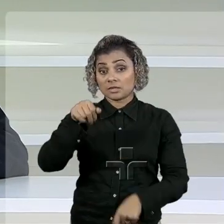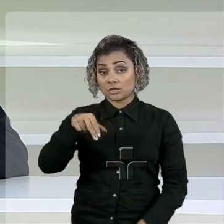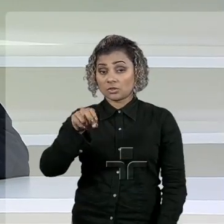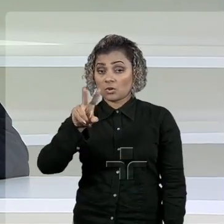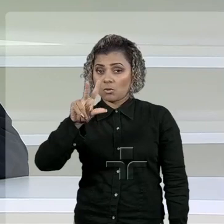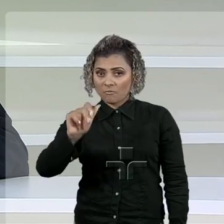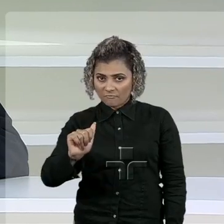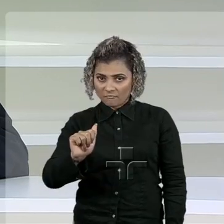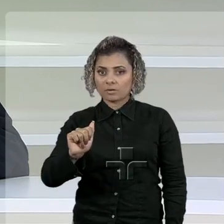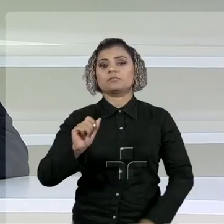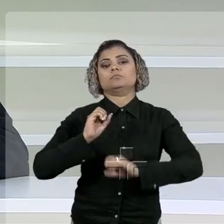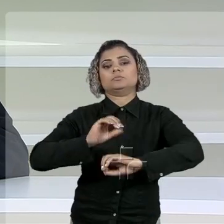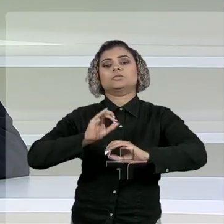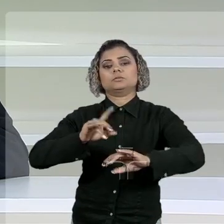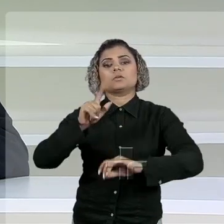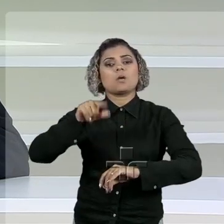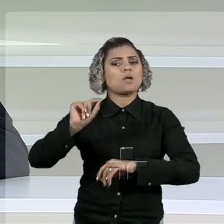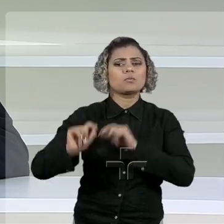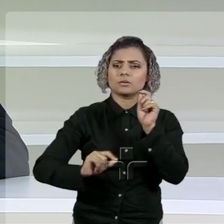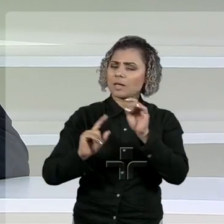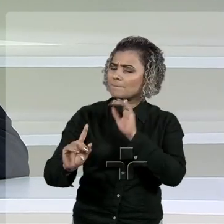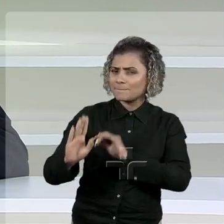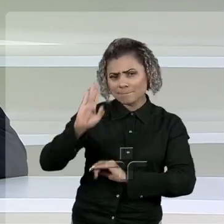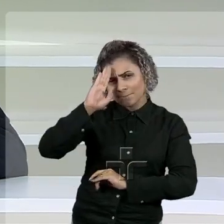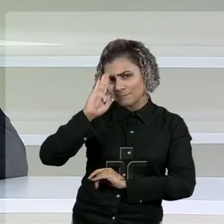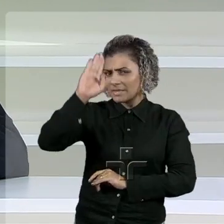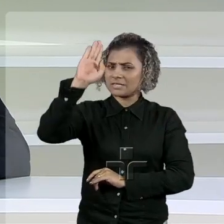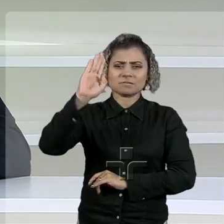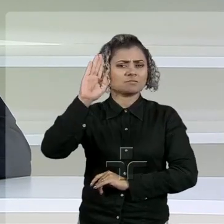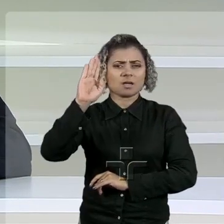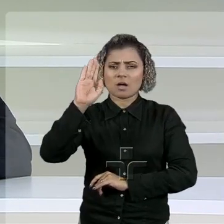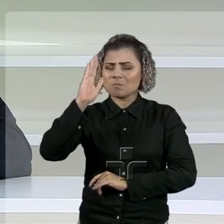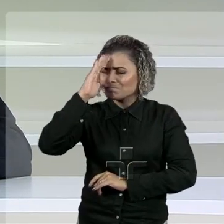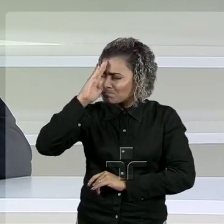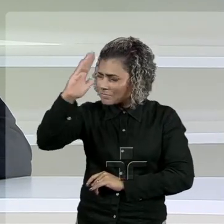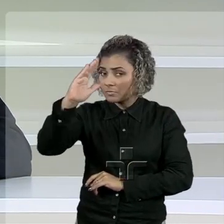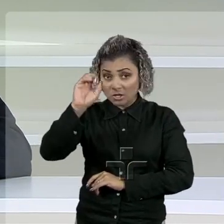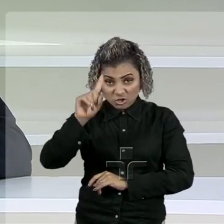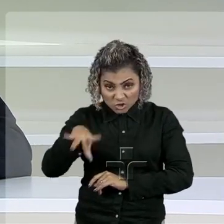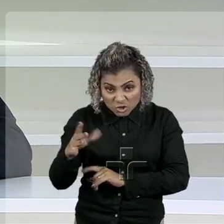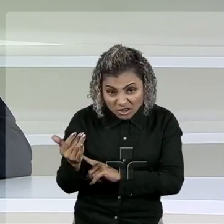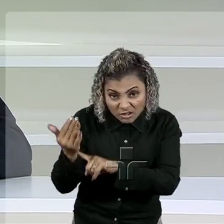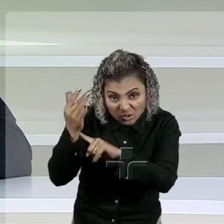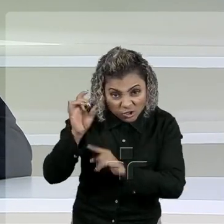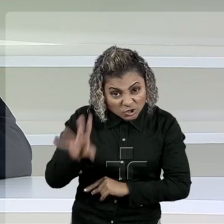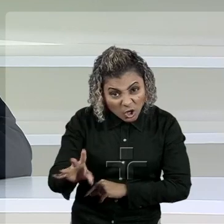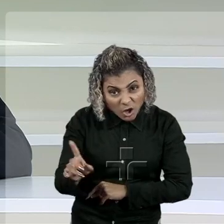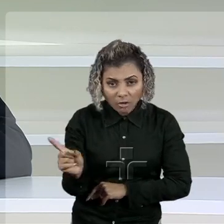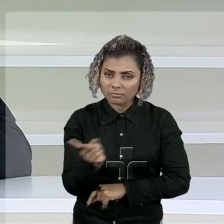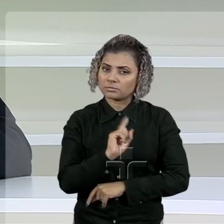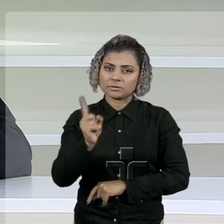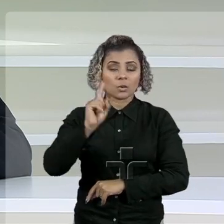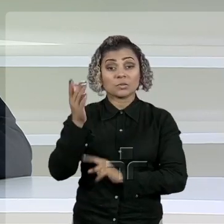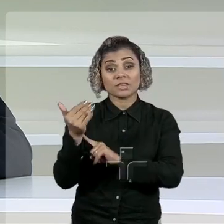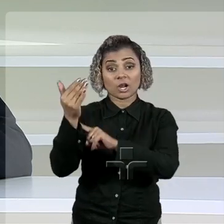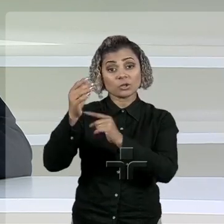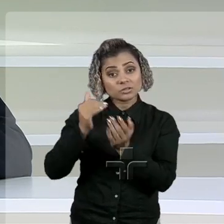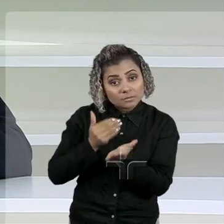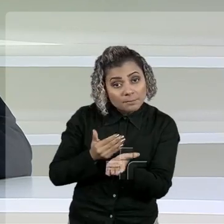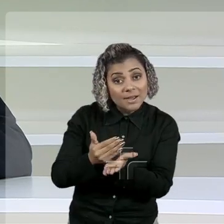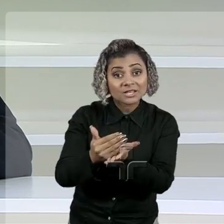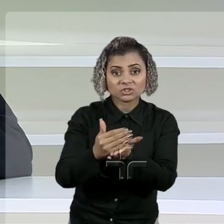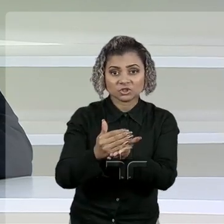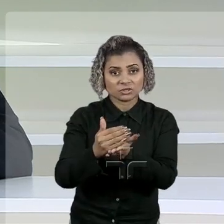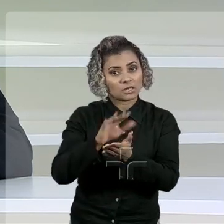Educação, a grande coluna vertebral, desculpe, não foi tecnologia é ponto de partida, não é ponto de